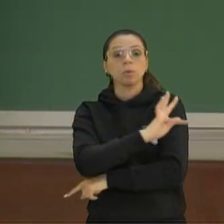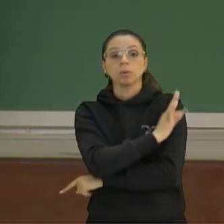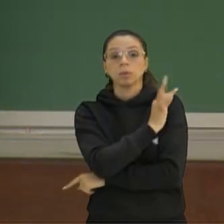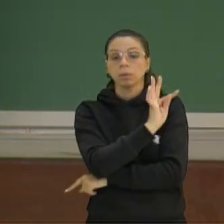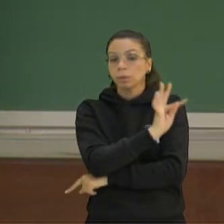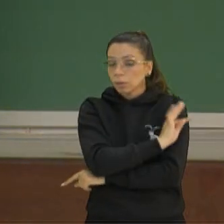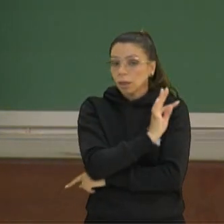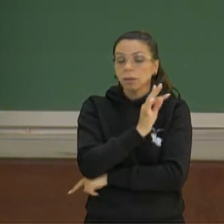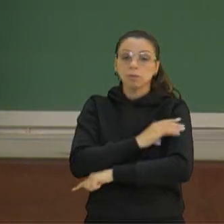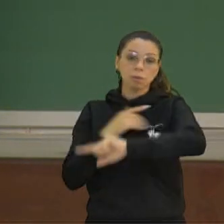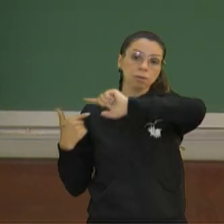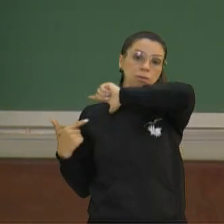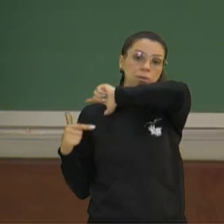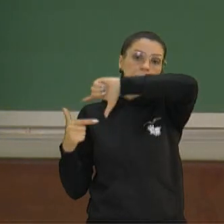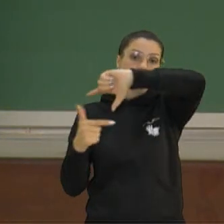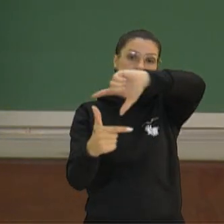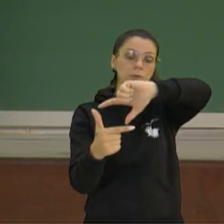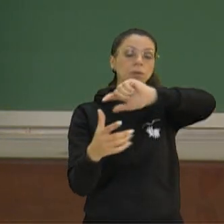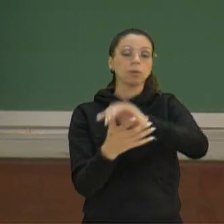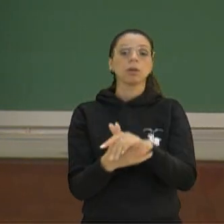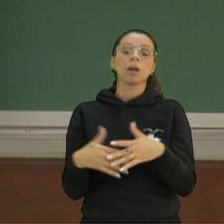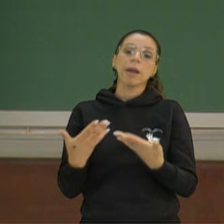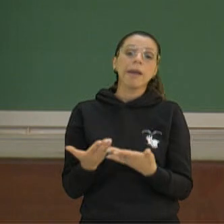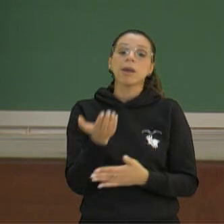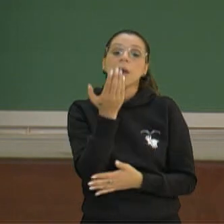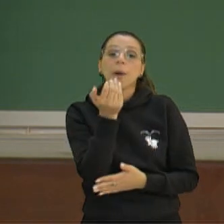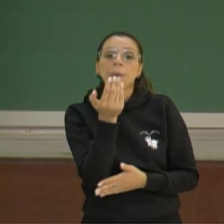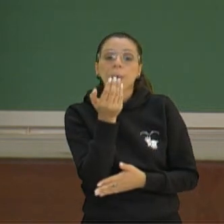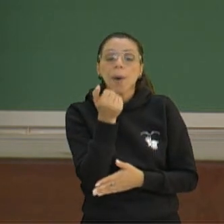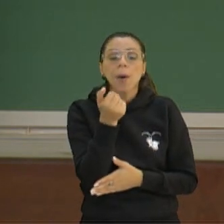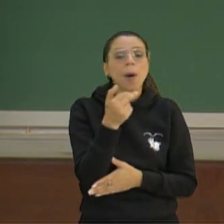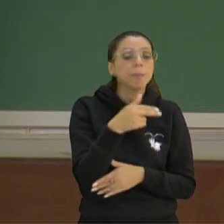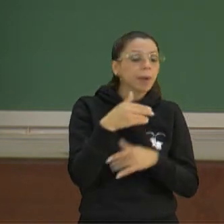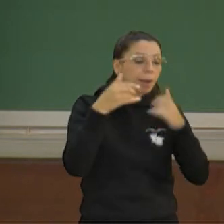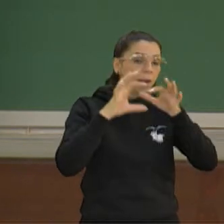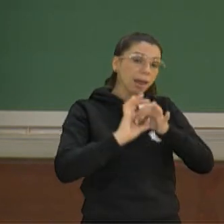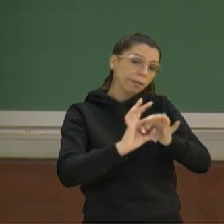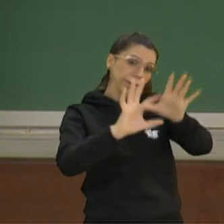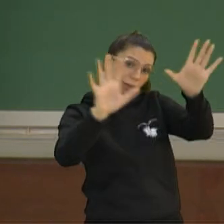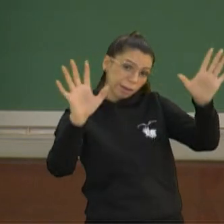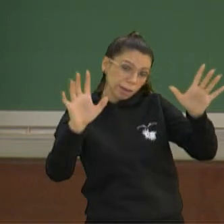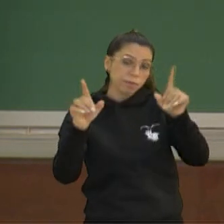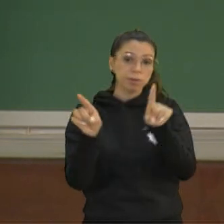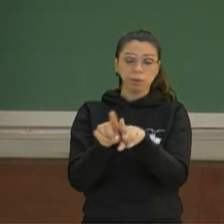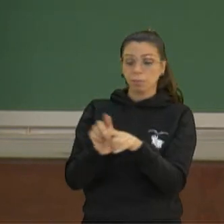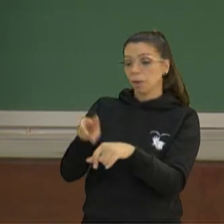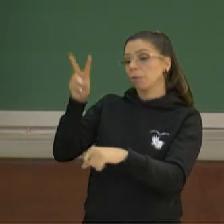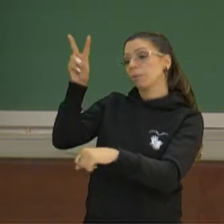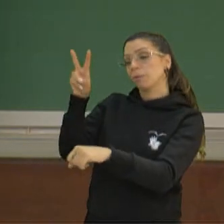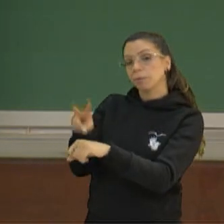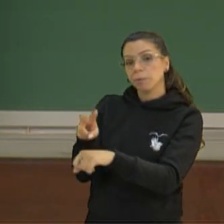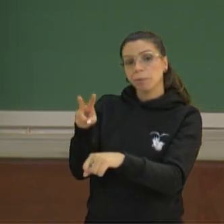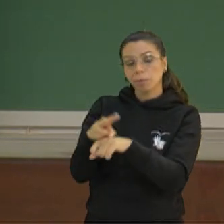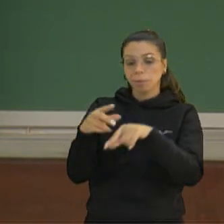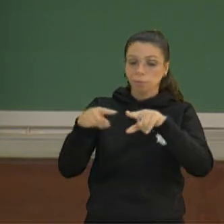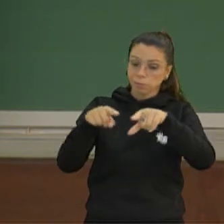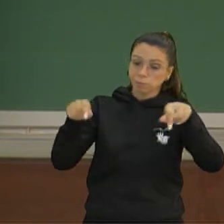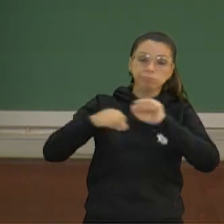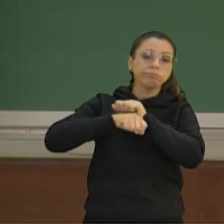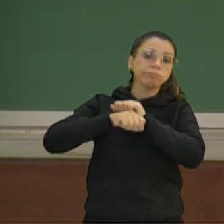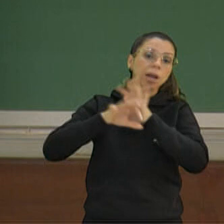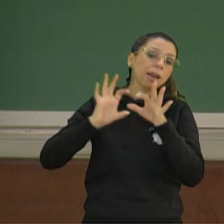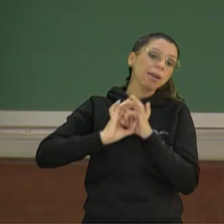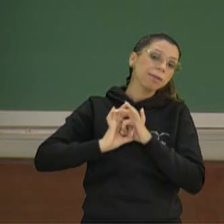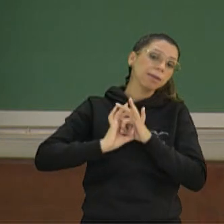e buscam seu alimento em pastagens. Consiste na criação a pasto, na criação a solto, né?